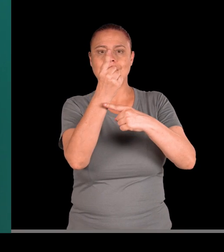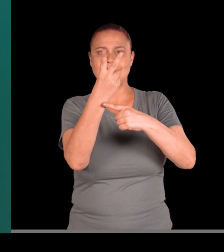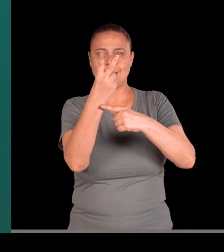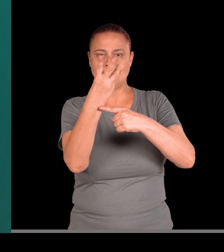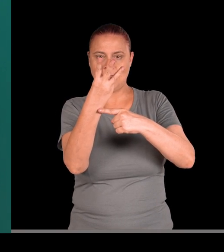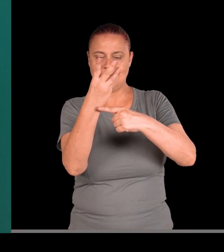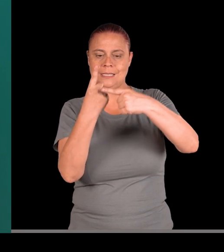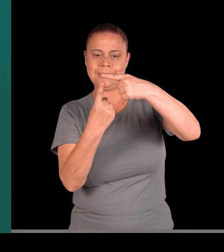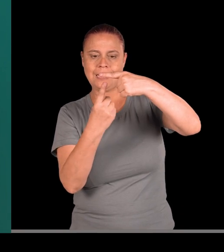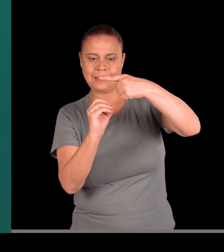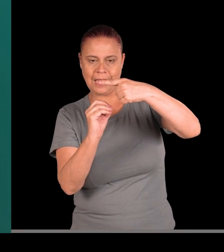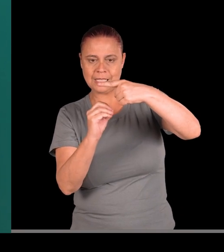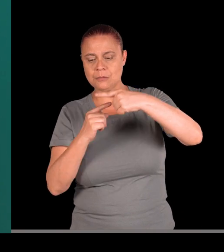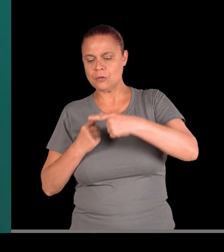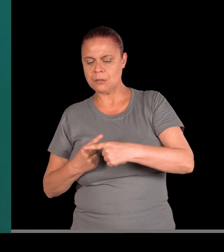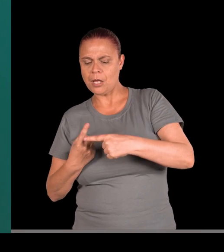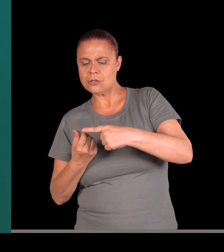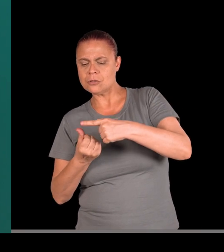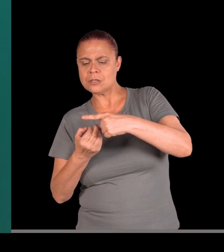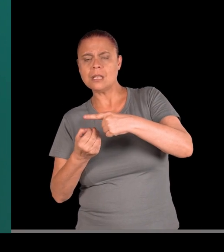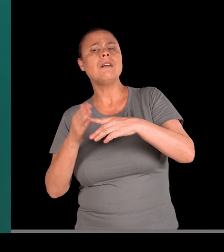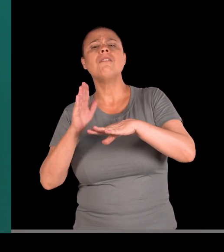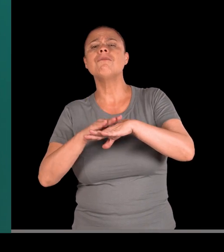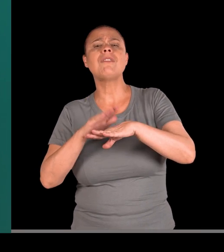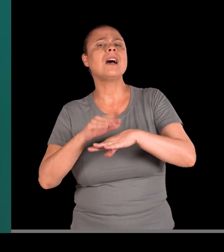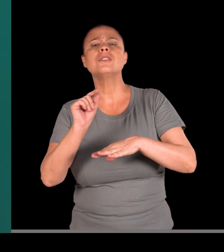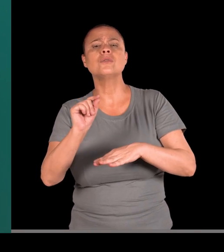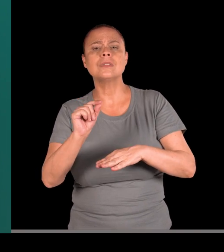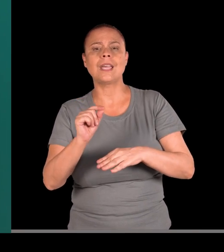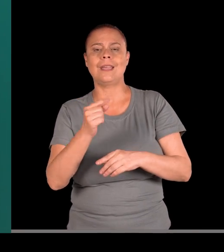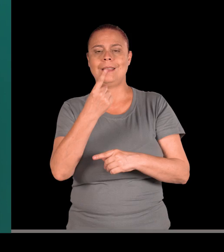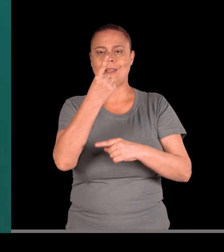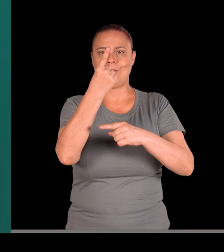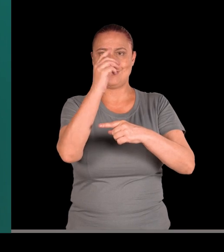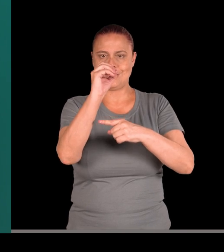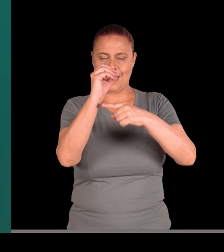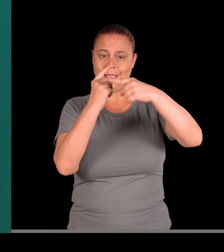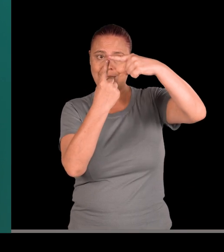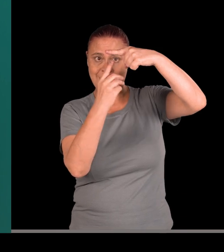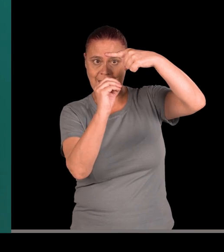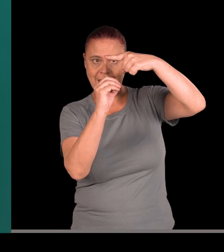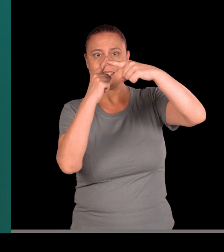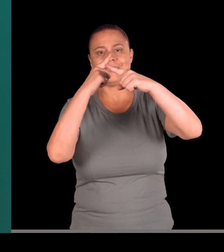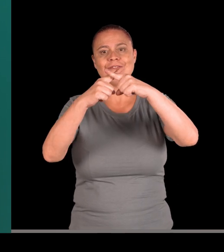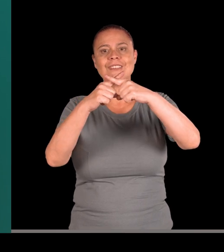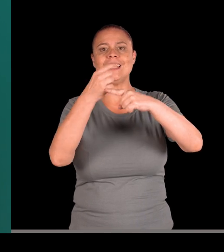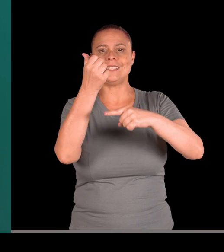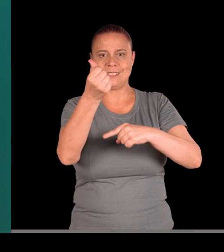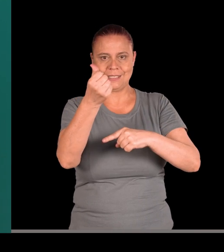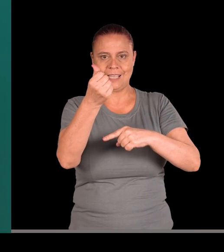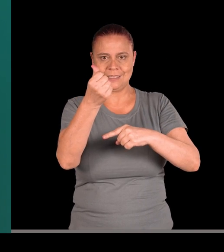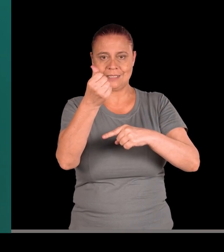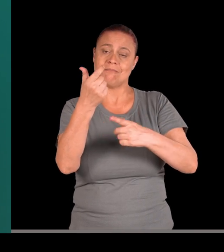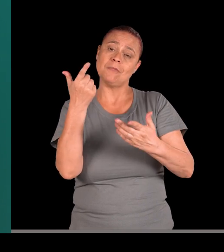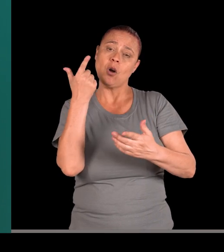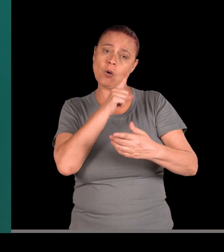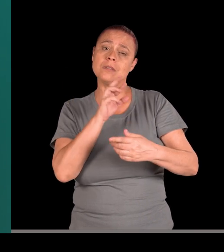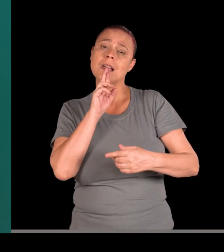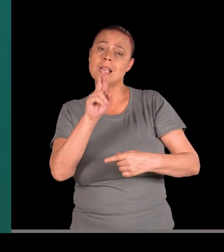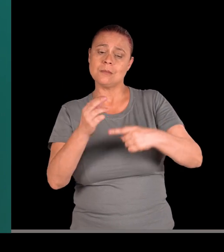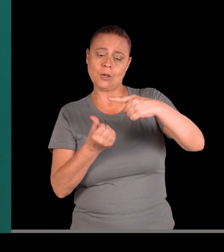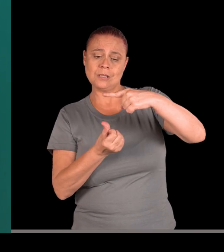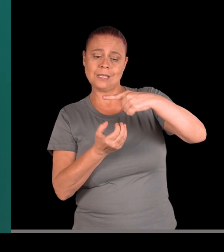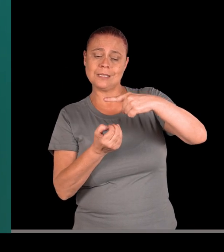13 décimos com denominador 60, o que eu tenho que fazer? Eu multiplico 10 por 6, né? Então, 10 para